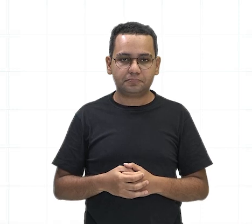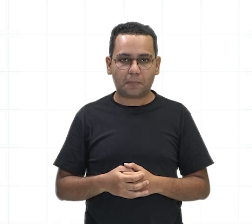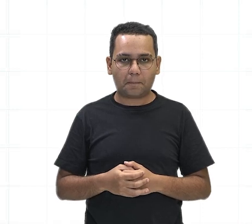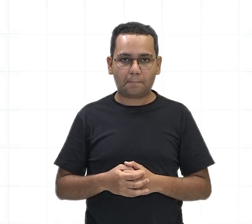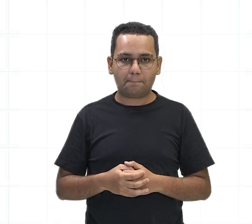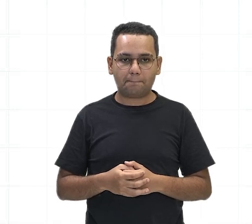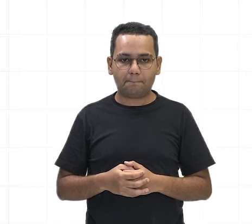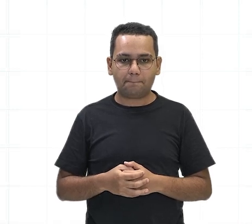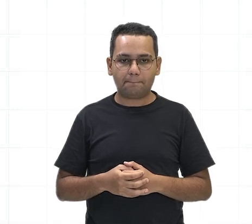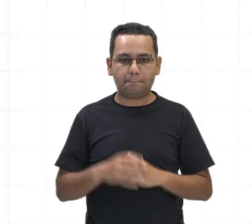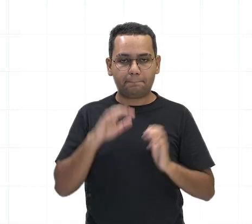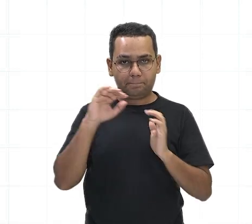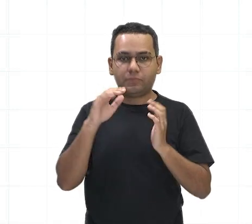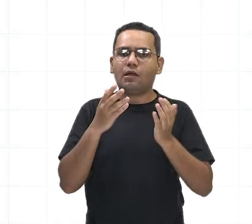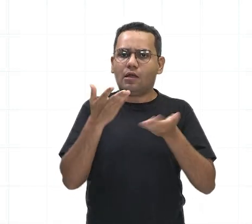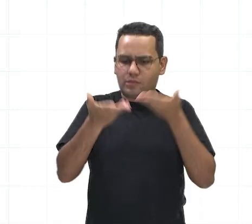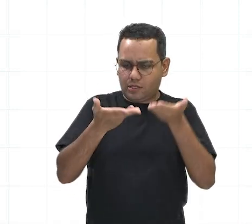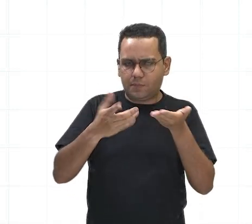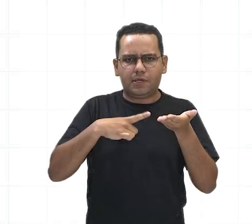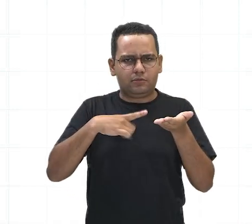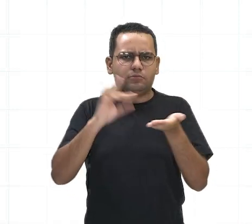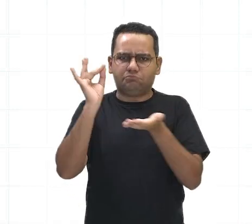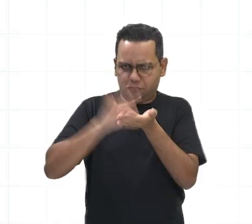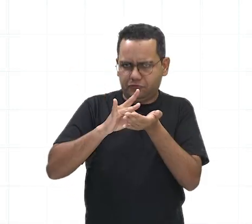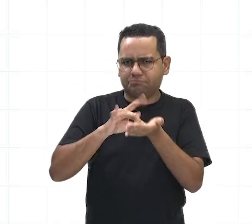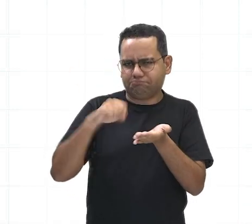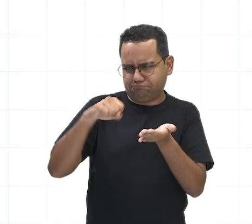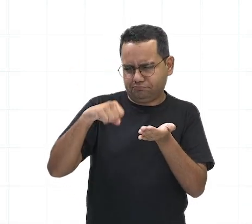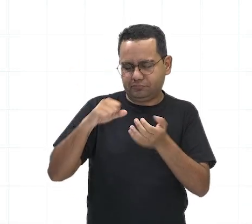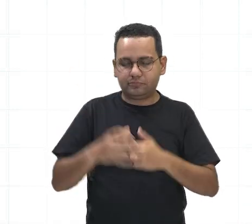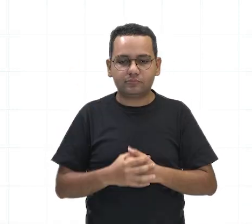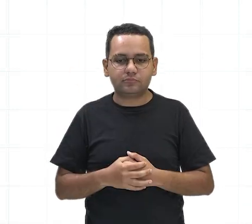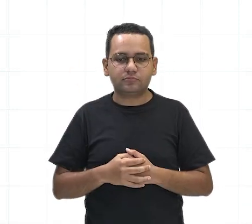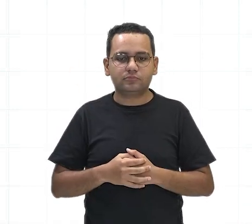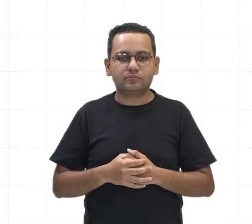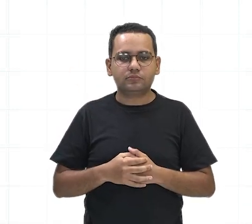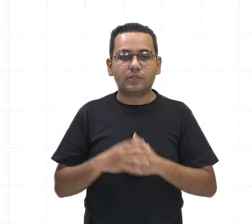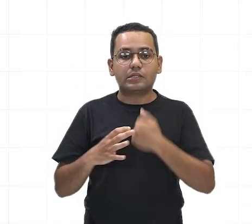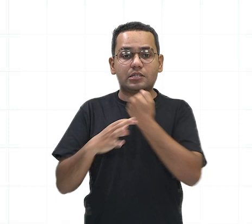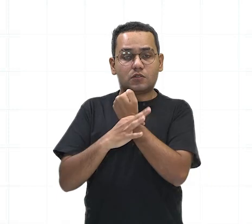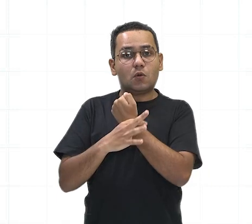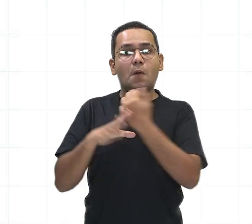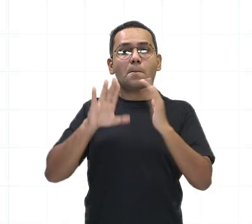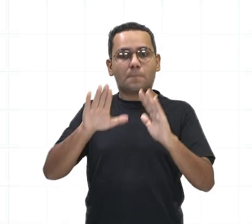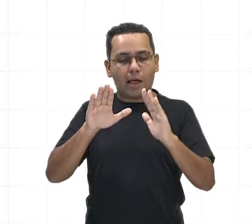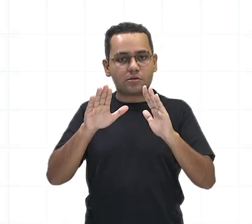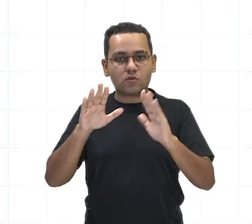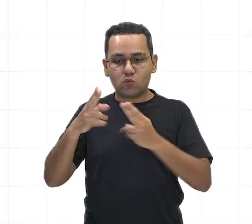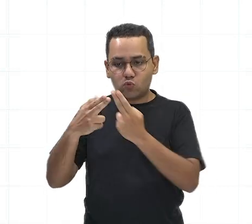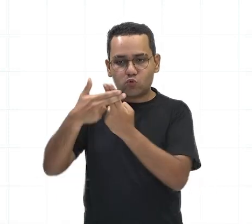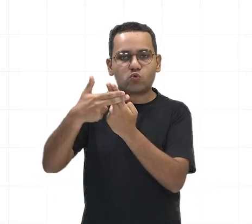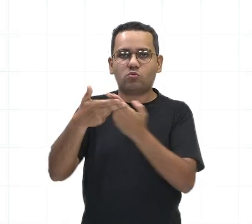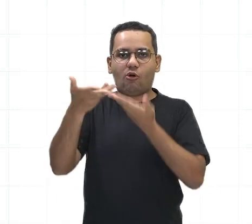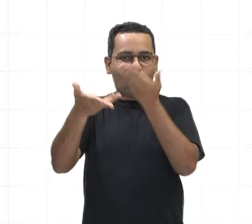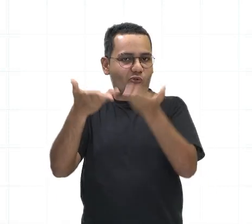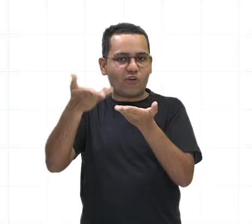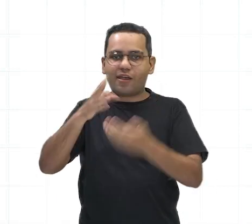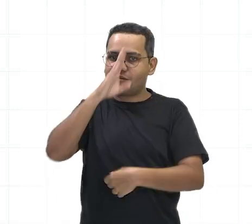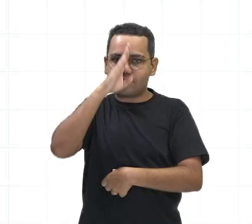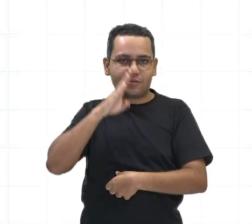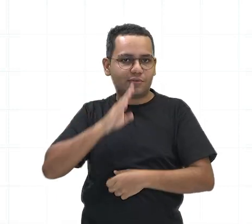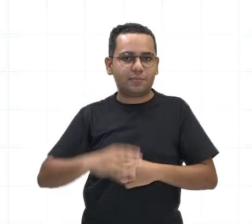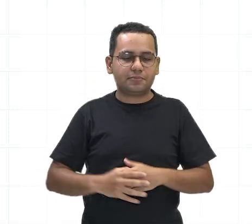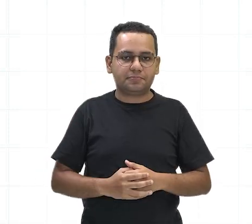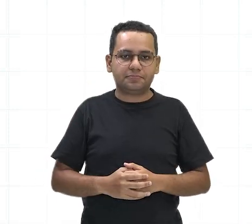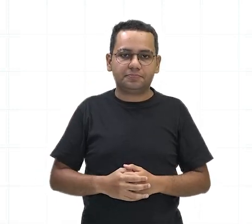à morte. Existe tratamento, né, para malária, ele é um tratamento eficaz, seguro e é oferecido gratuitamente pelo SUS,